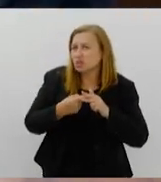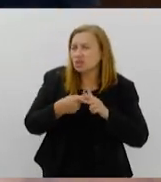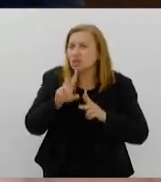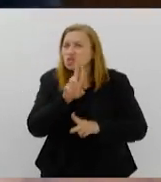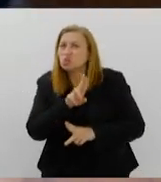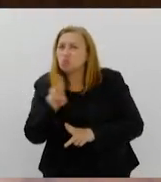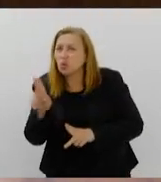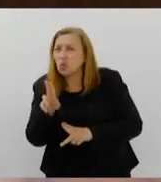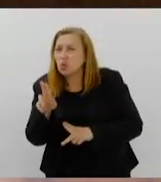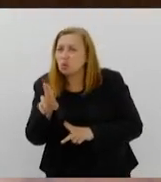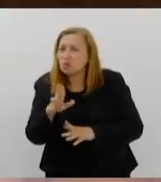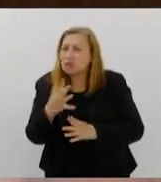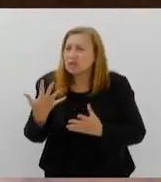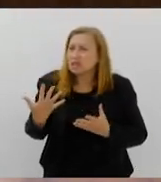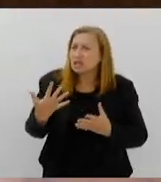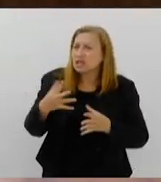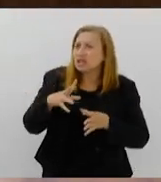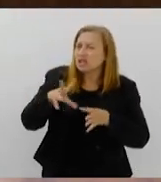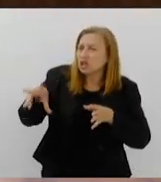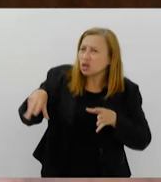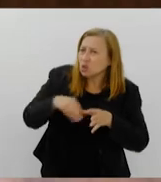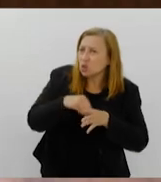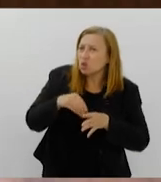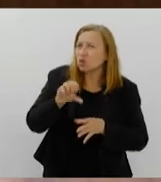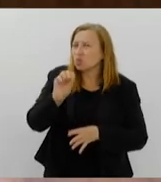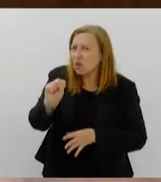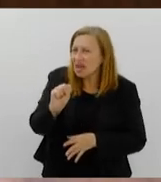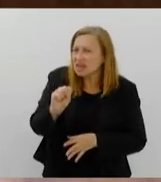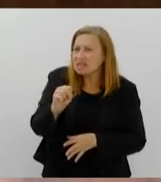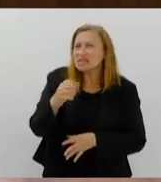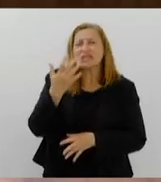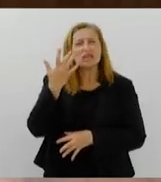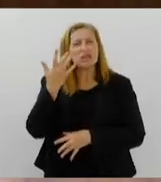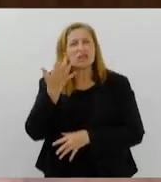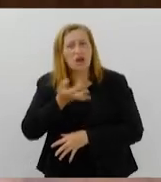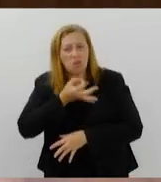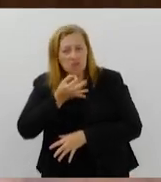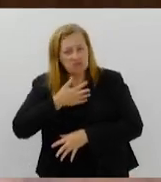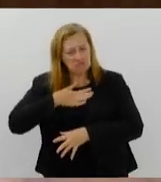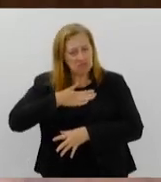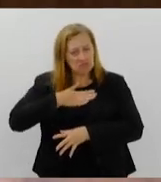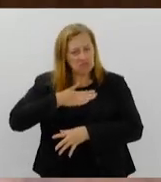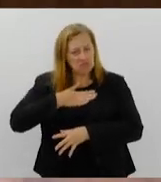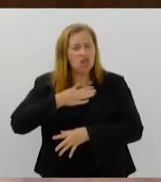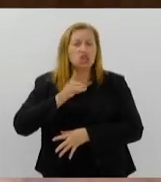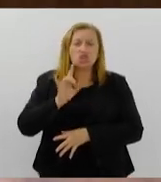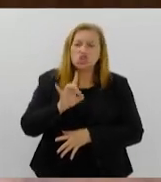nome, incluir um S. Na minha opinião, bastaria que você